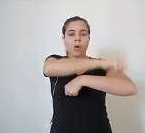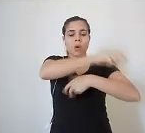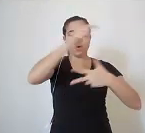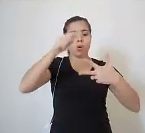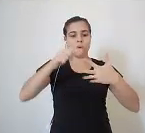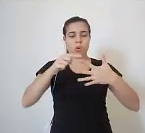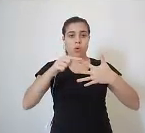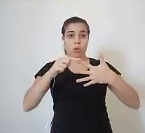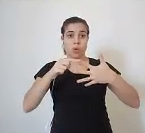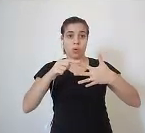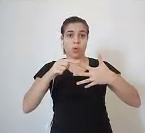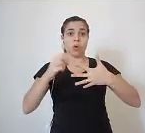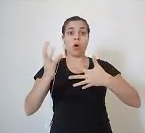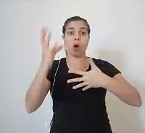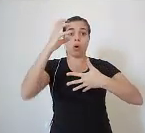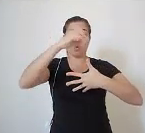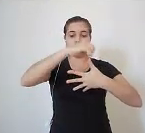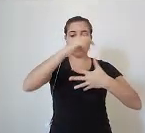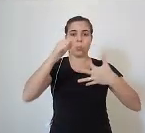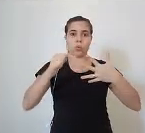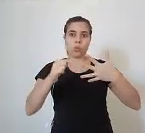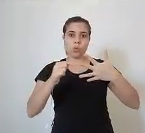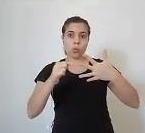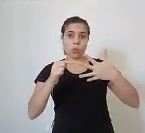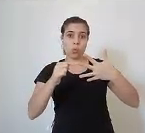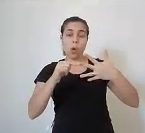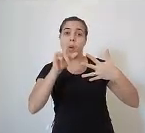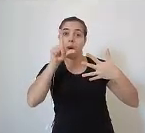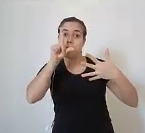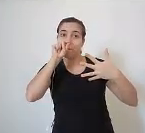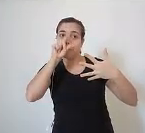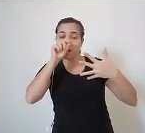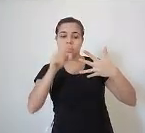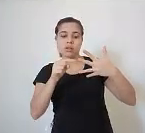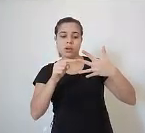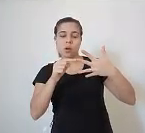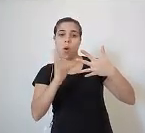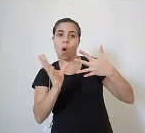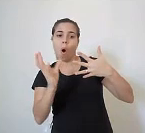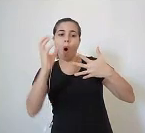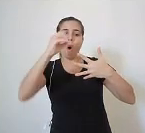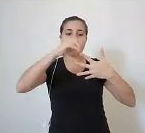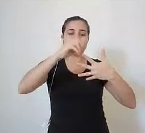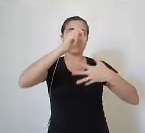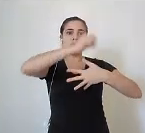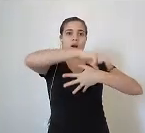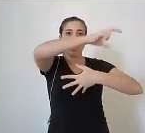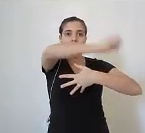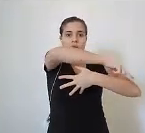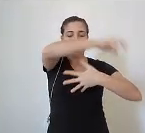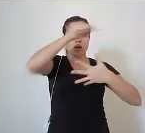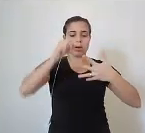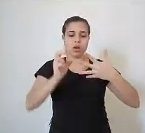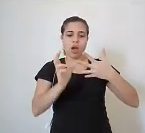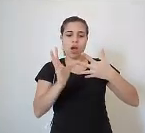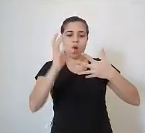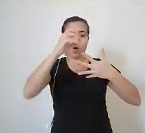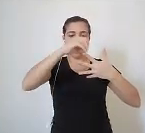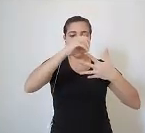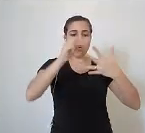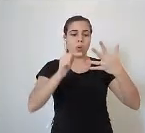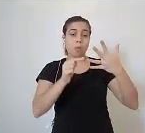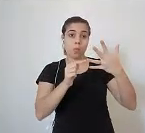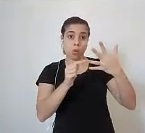consumidor primário, nesse caso é um gafanhoto, que vai servir de alimento para um organismo carnívoro ou um onívoro, nesse caso